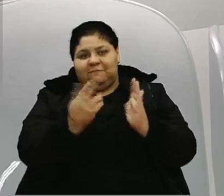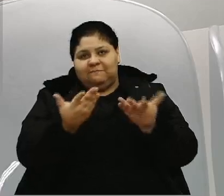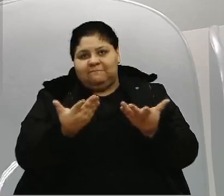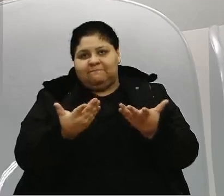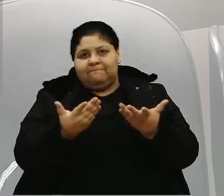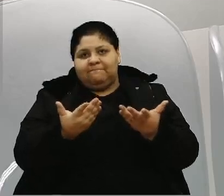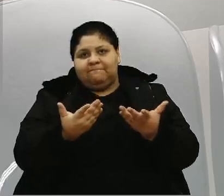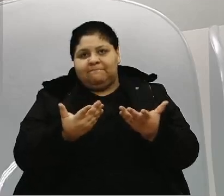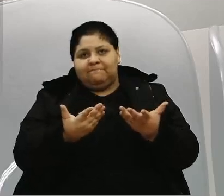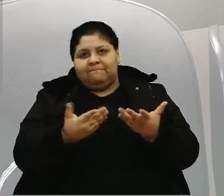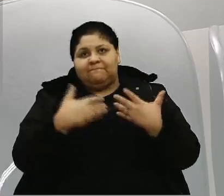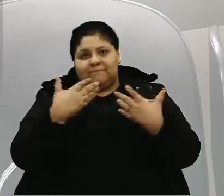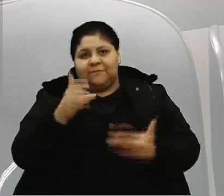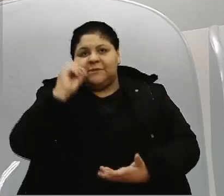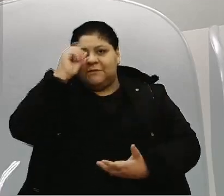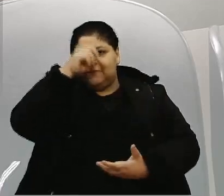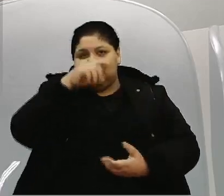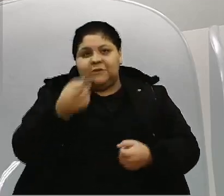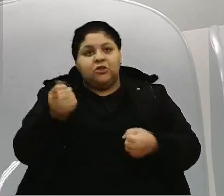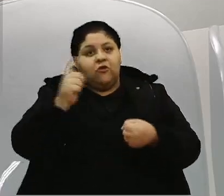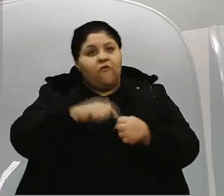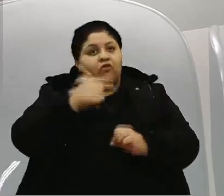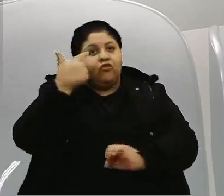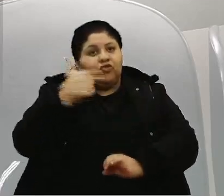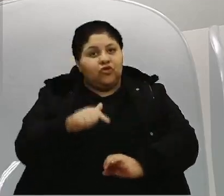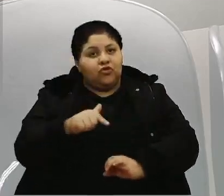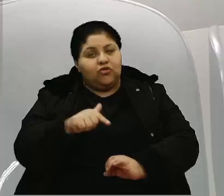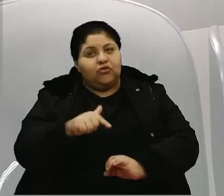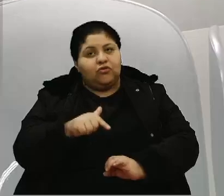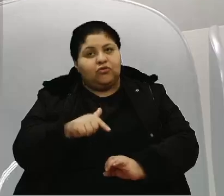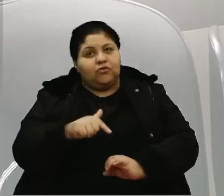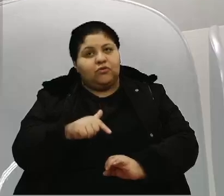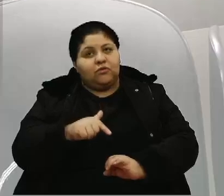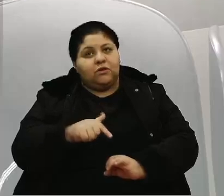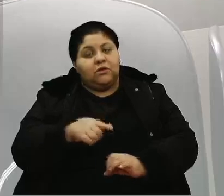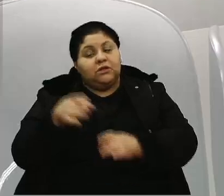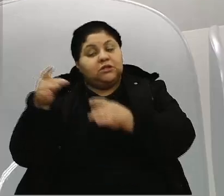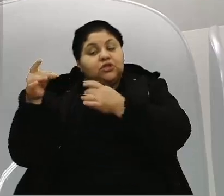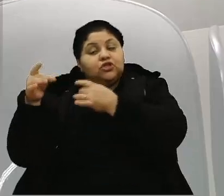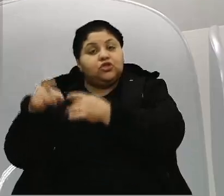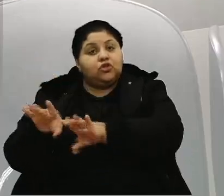não fica difícil, eu volto de novo. Se